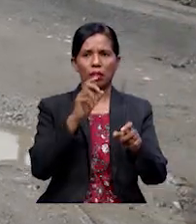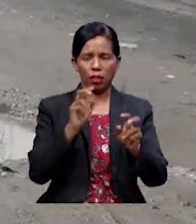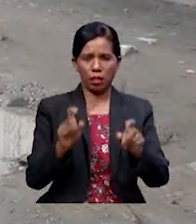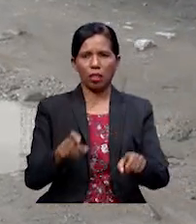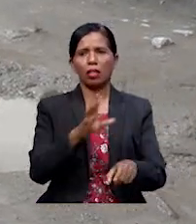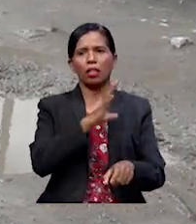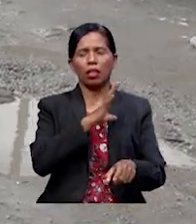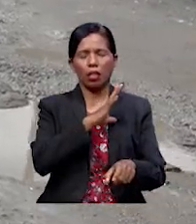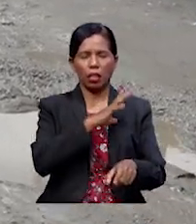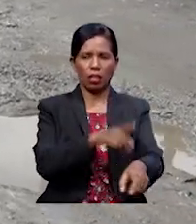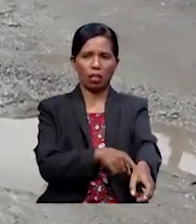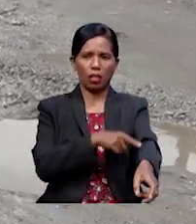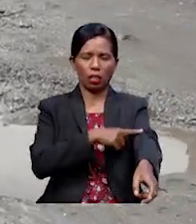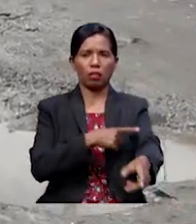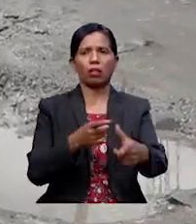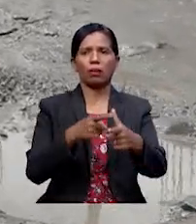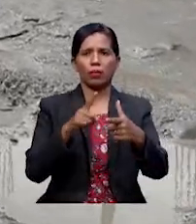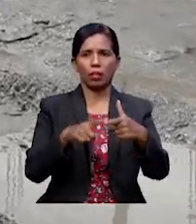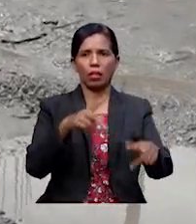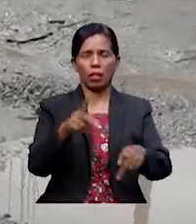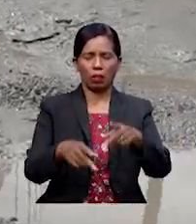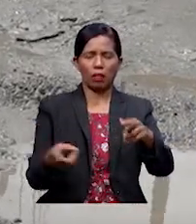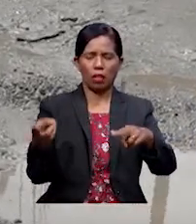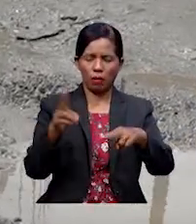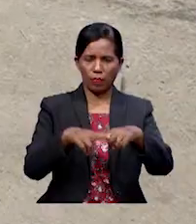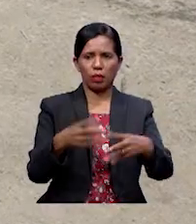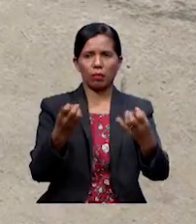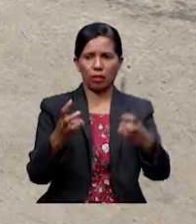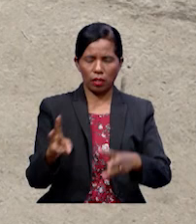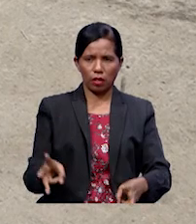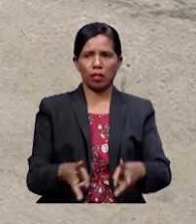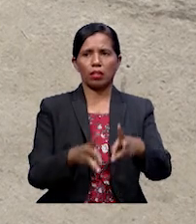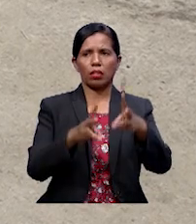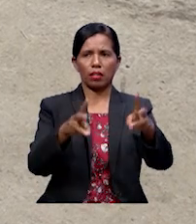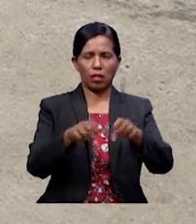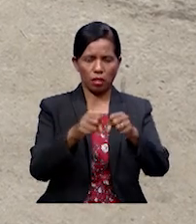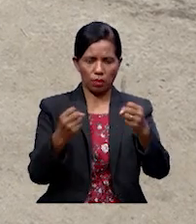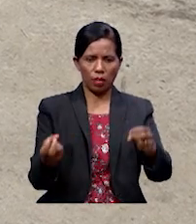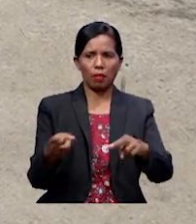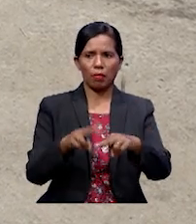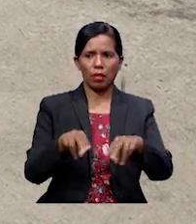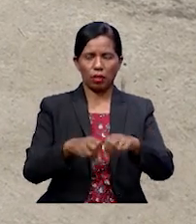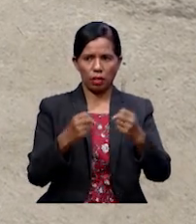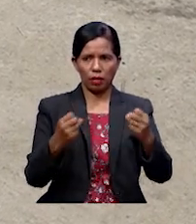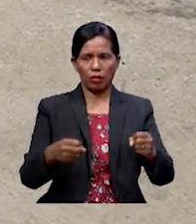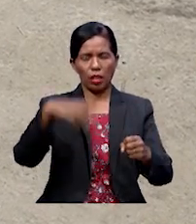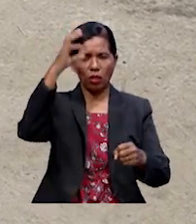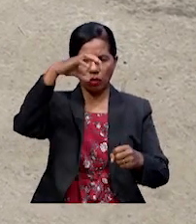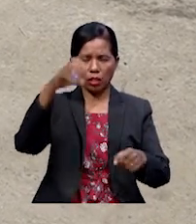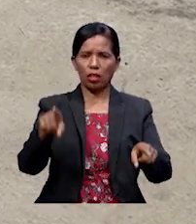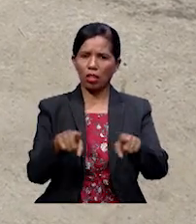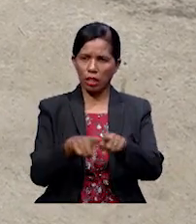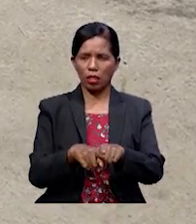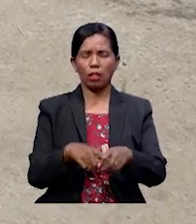cleor e depois população mos aumenta bara estrada mos aumenta at tande satan hia urang hane sene então udan